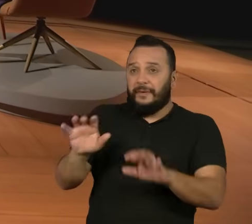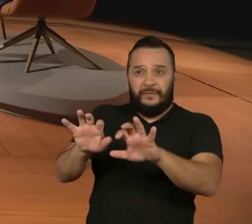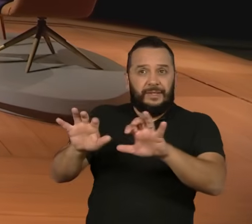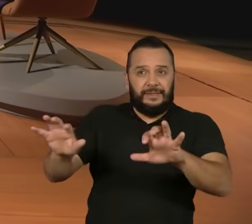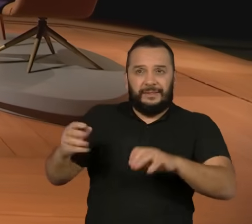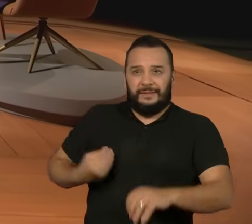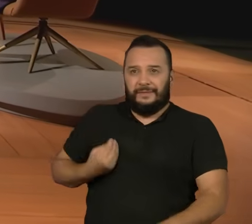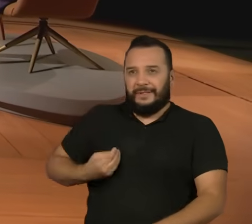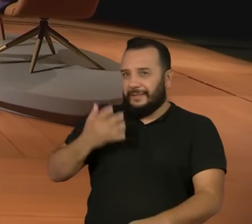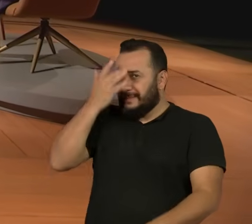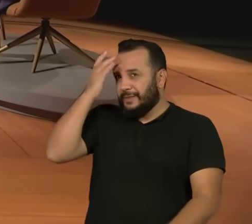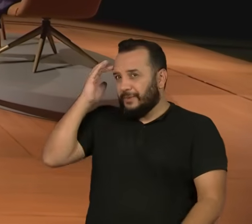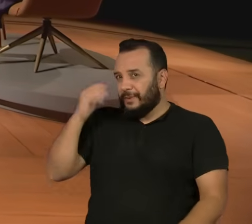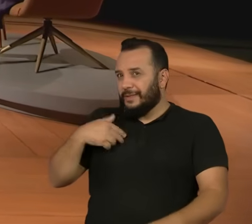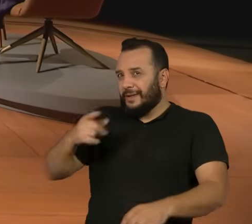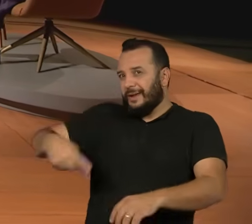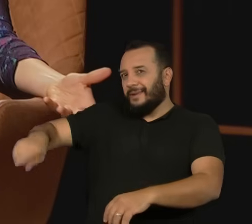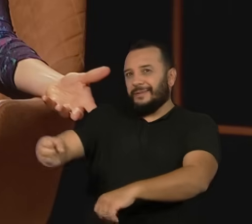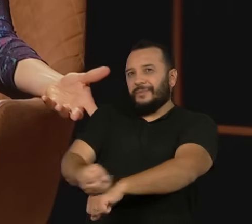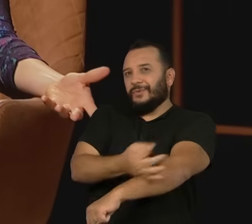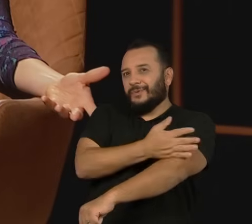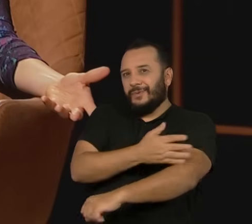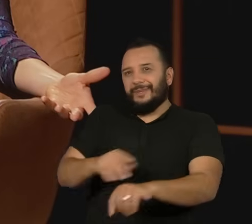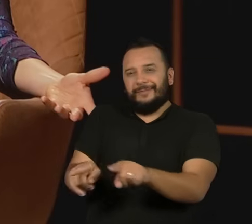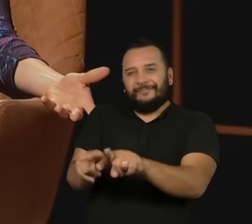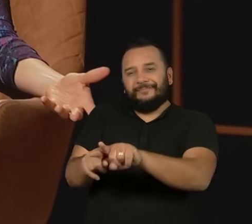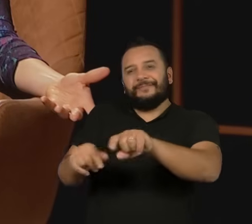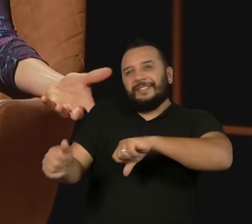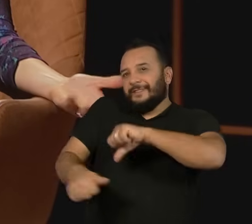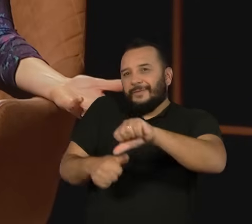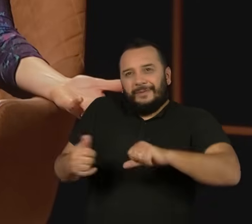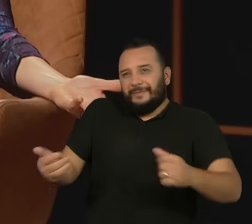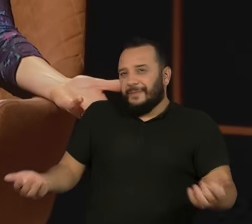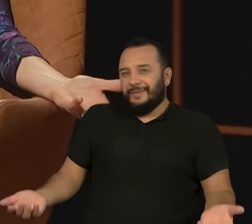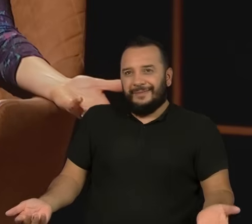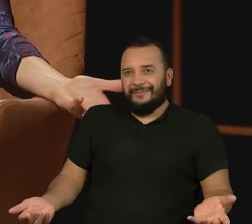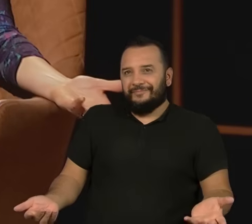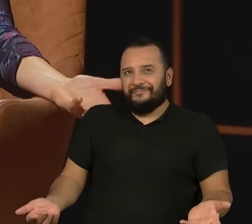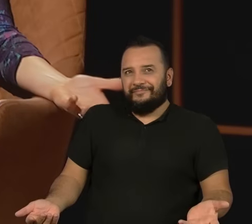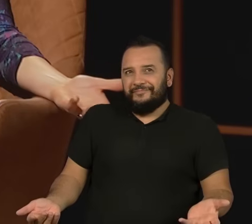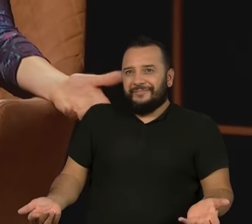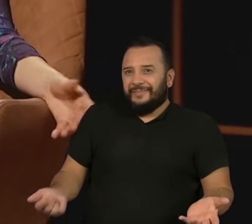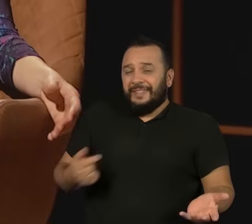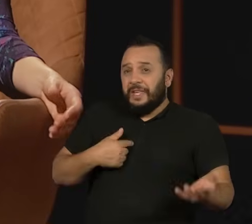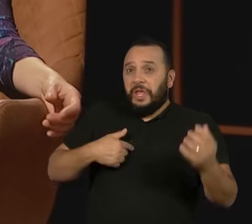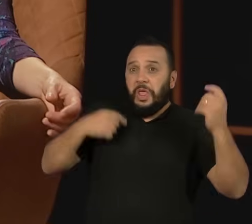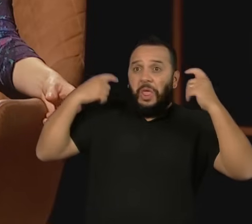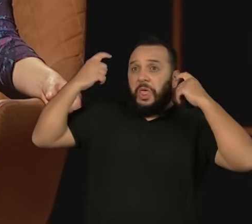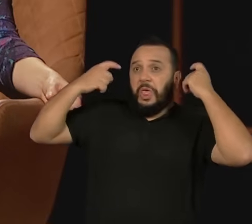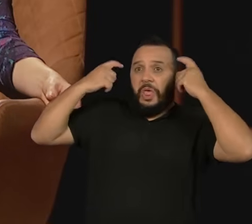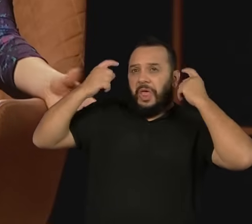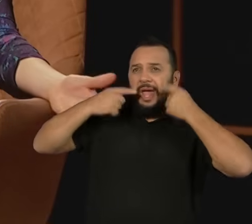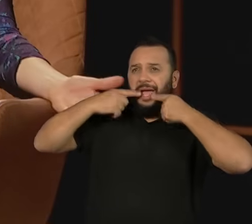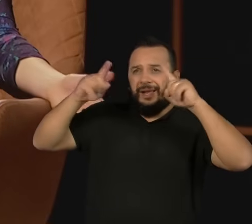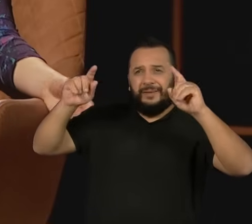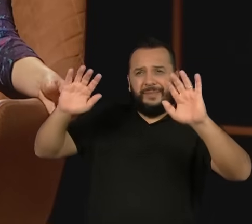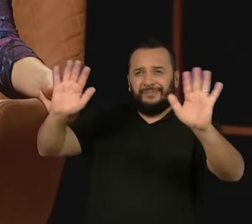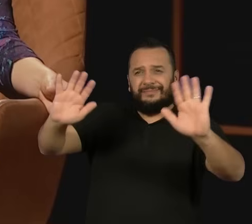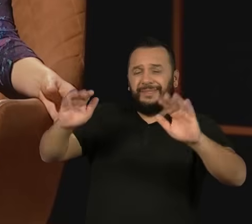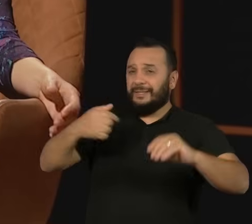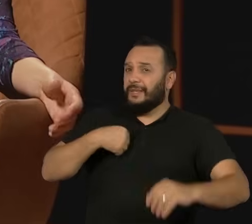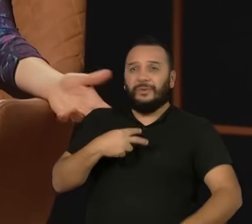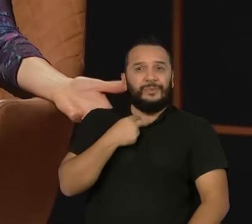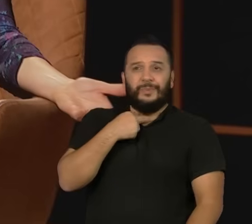que as emociona, que as transforma, que eu não tenho do que reclamar. Eu não posso